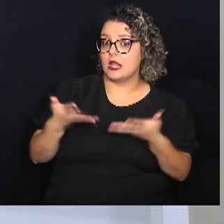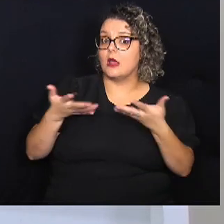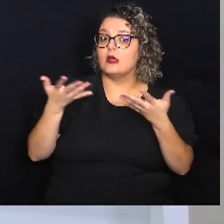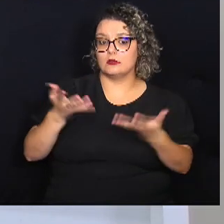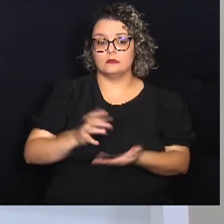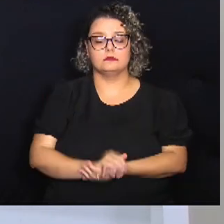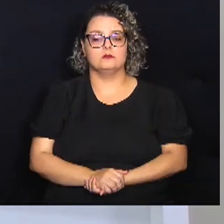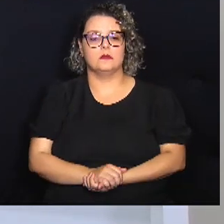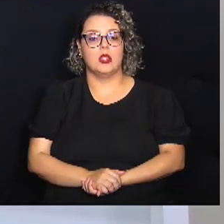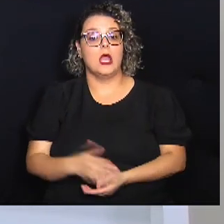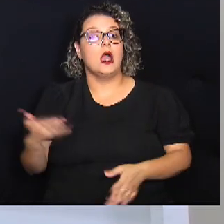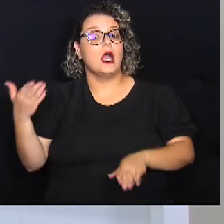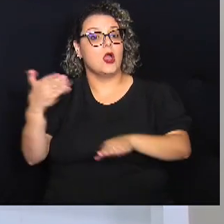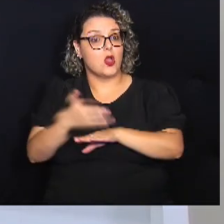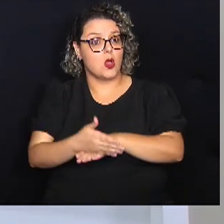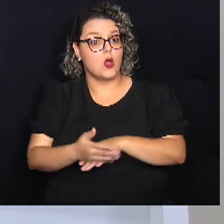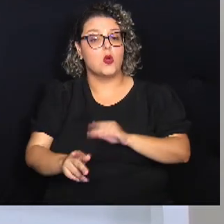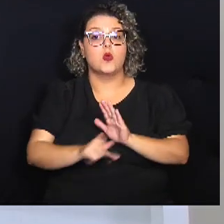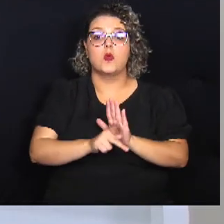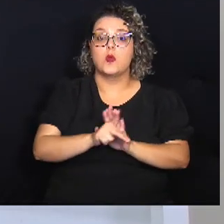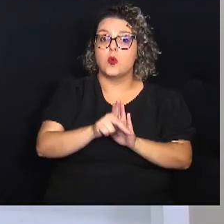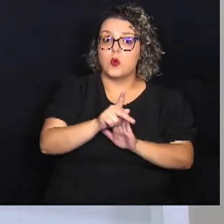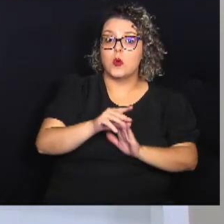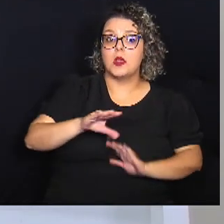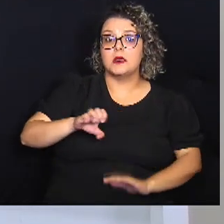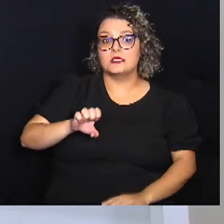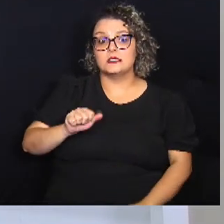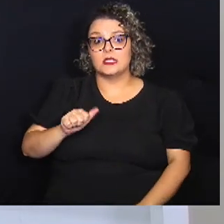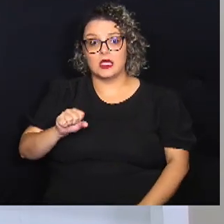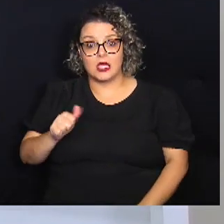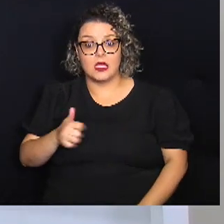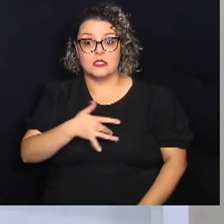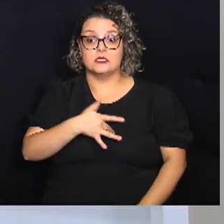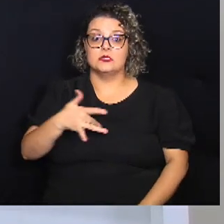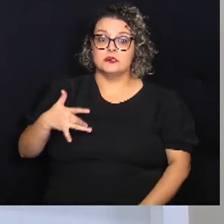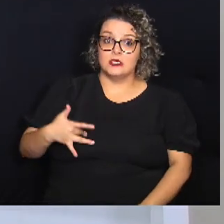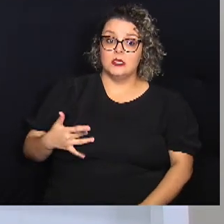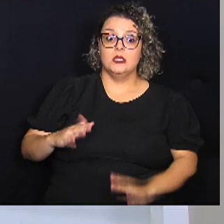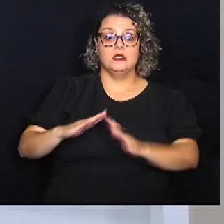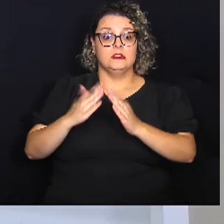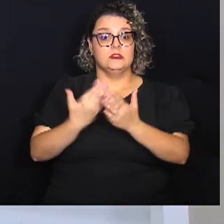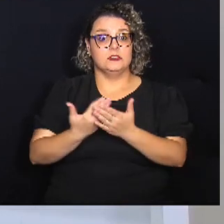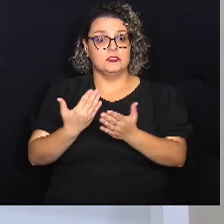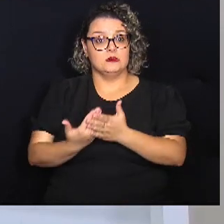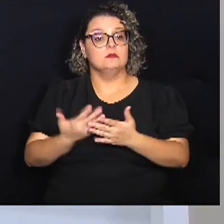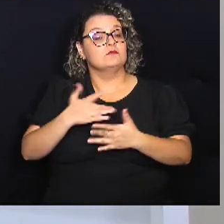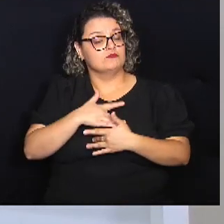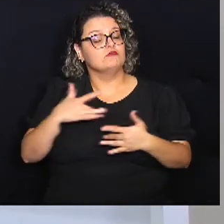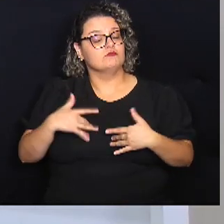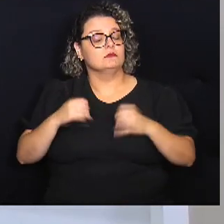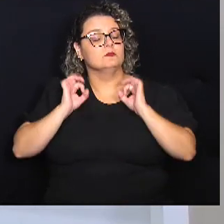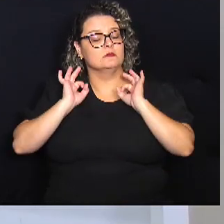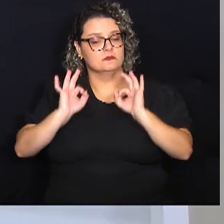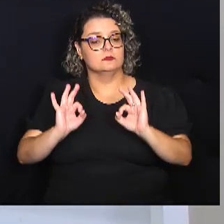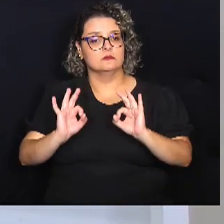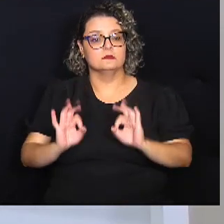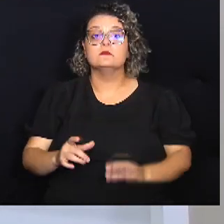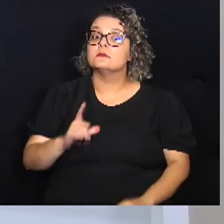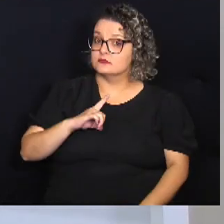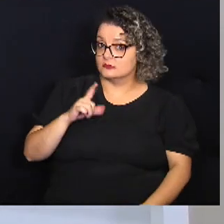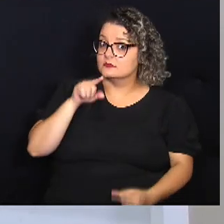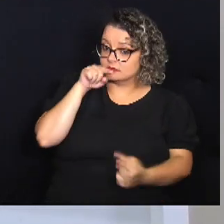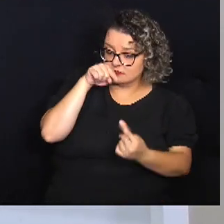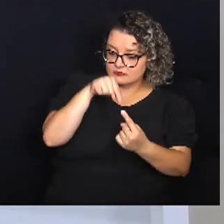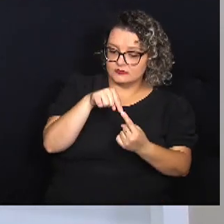faz parte do projeto Ceasa Saúde e Escola Saudável, que tem como